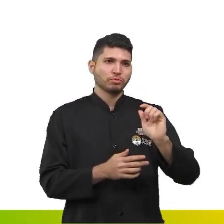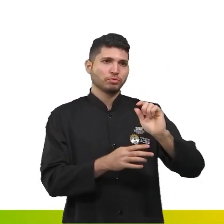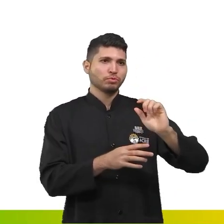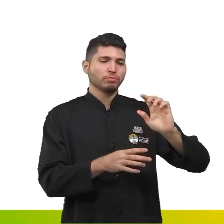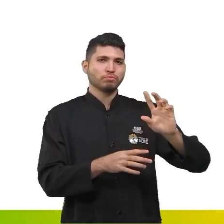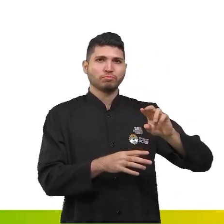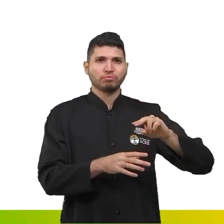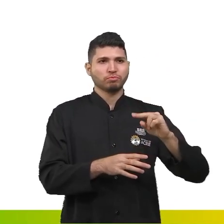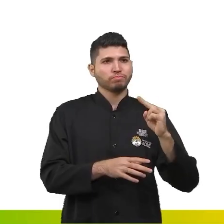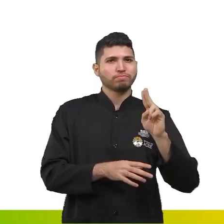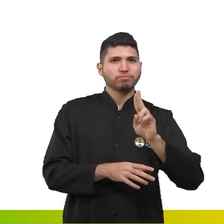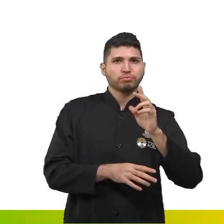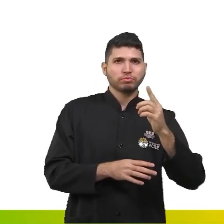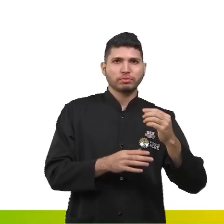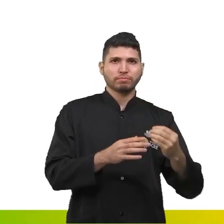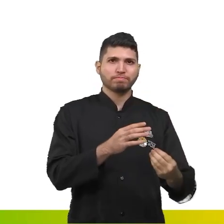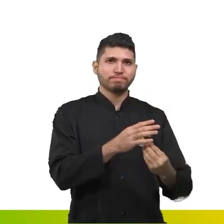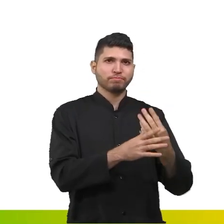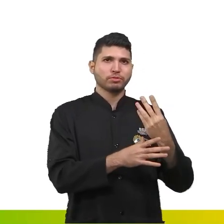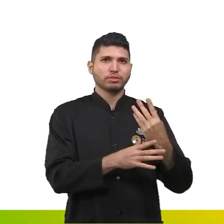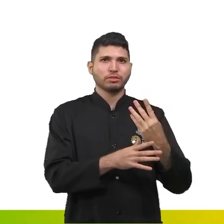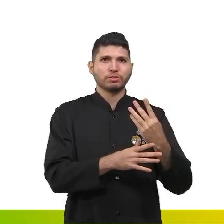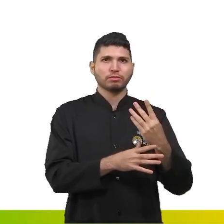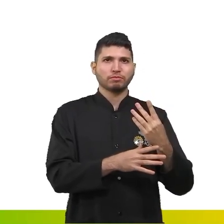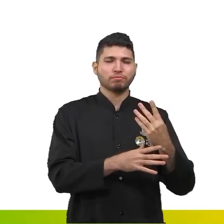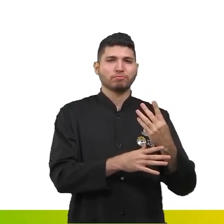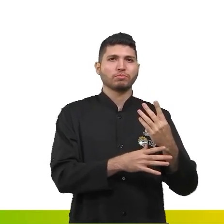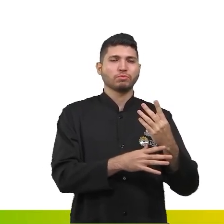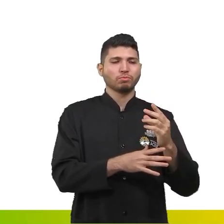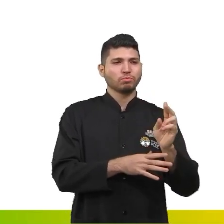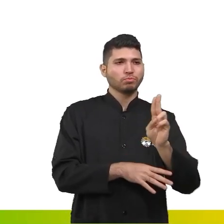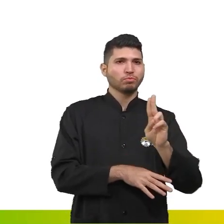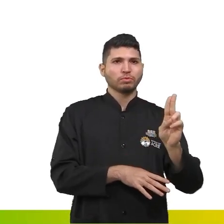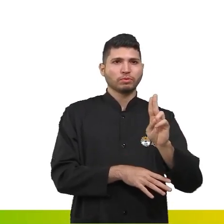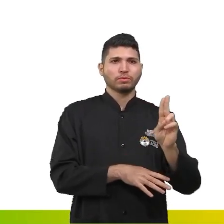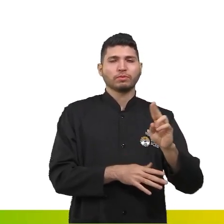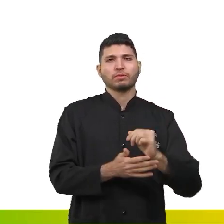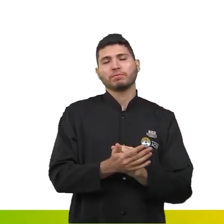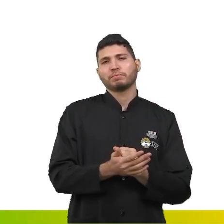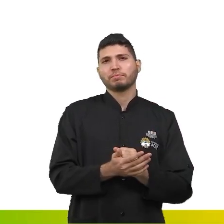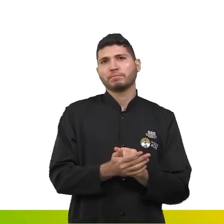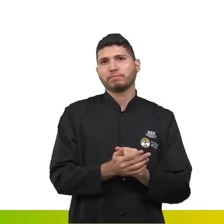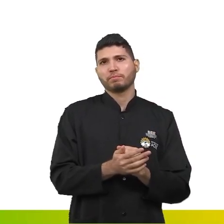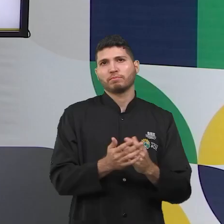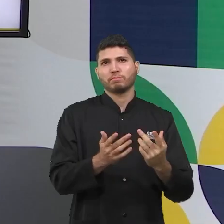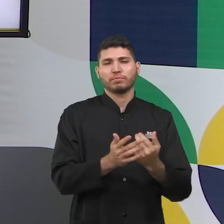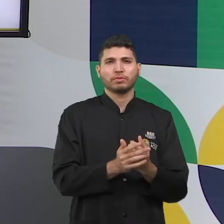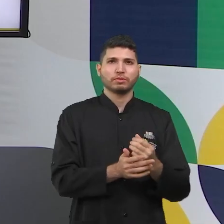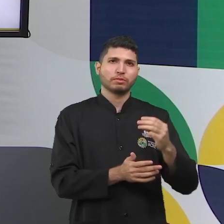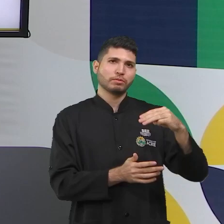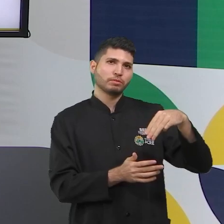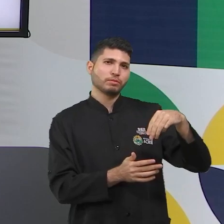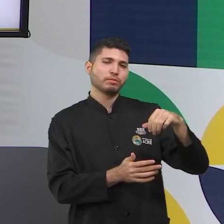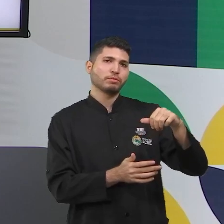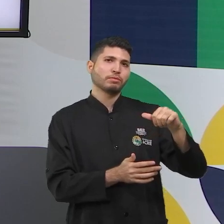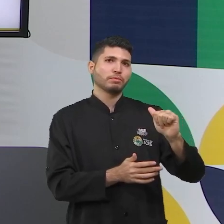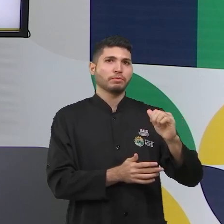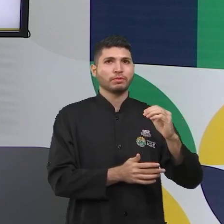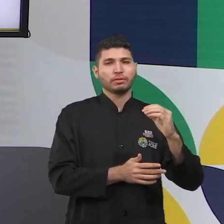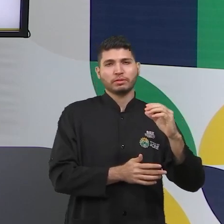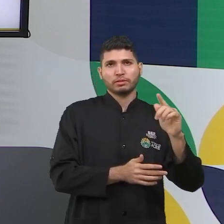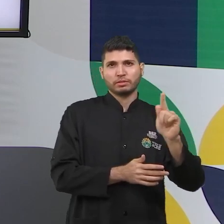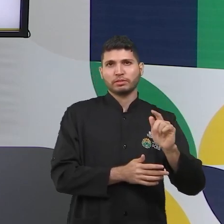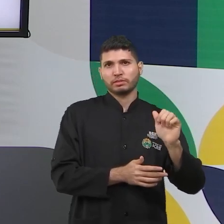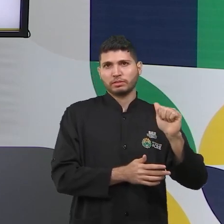coisas ela não é um nome específico. Por exemplo, maçã. Maçã não é o nome de